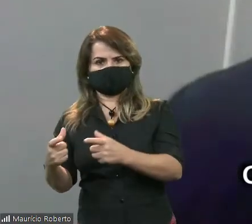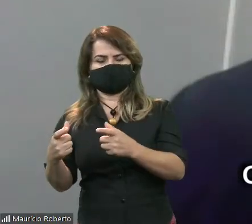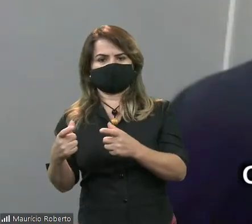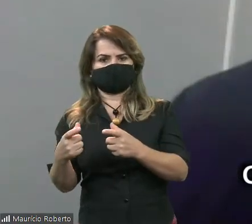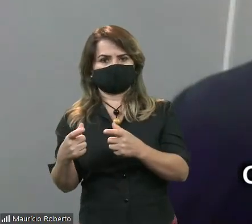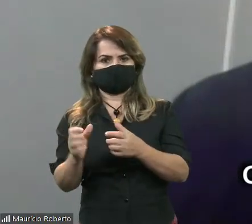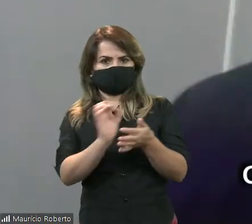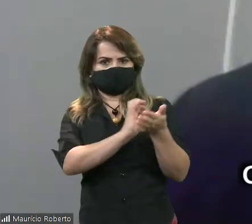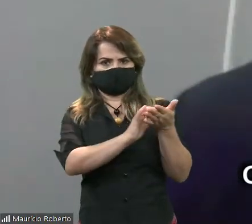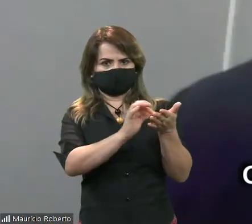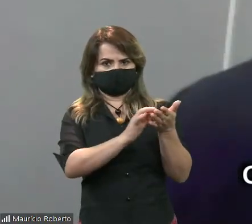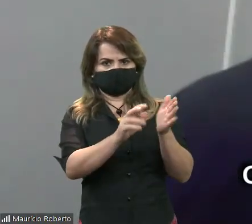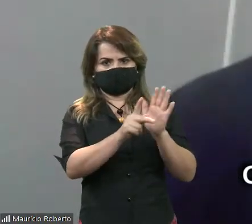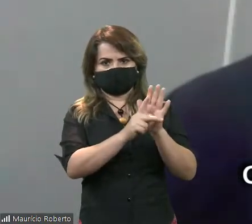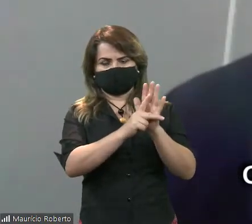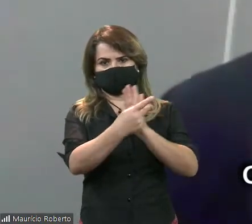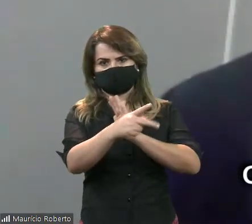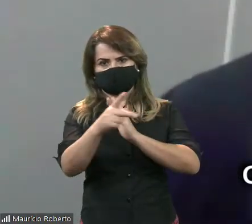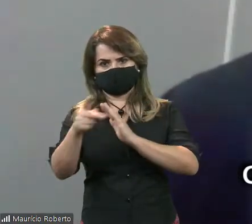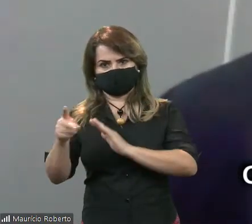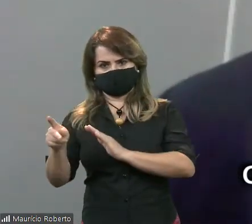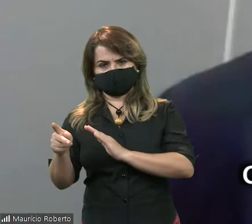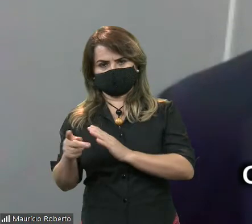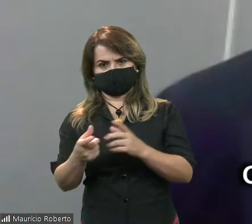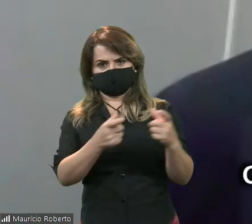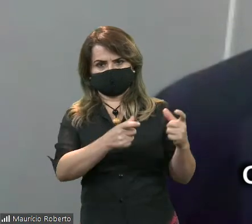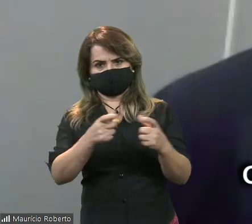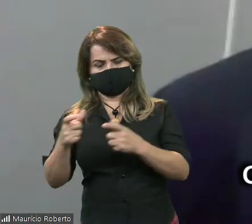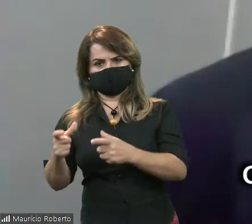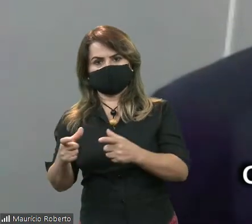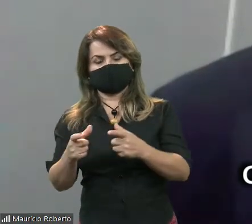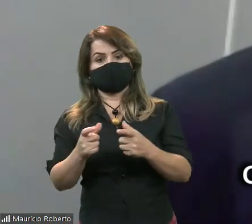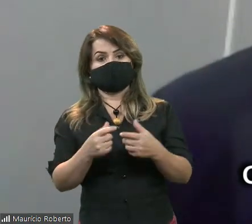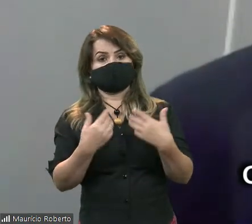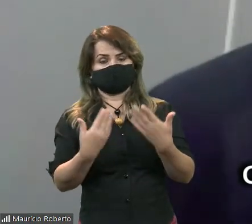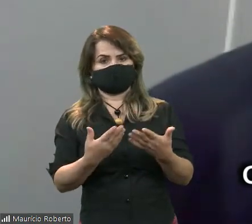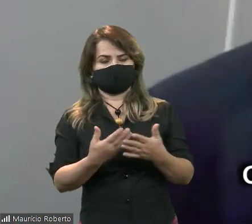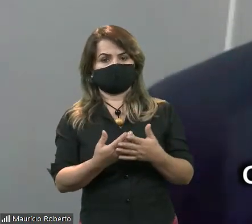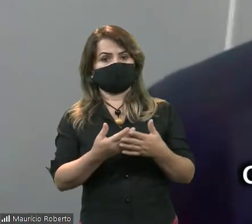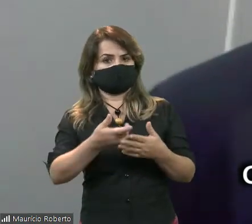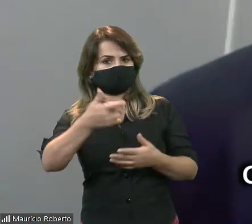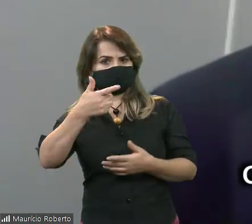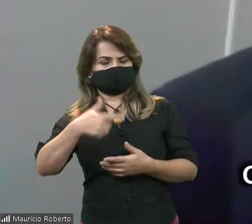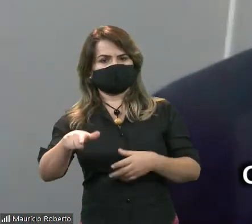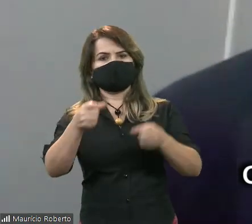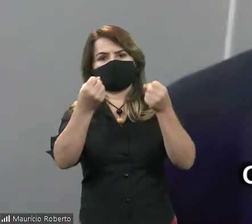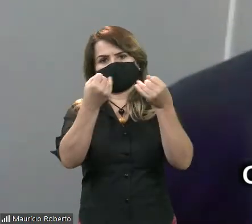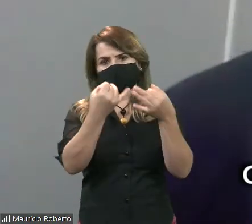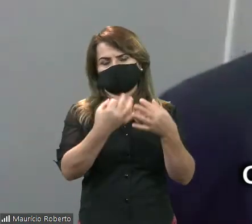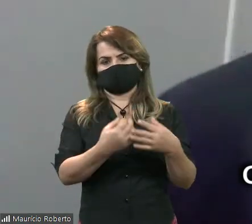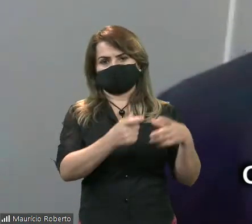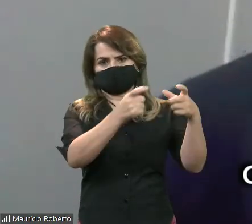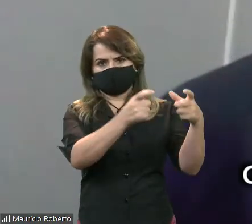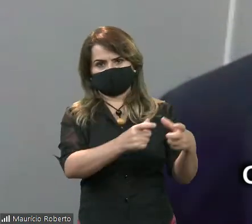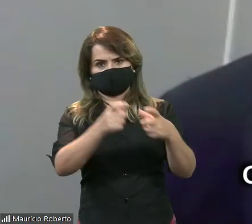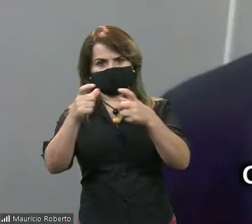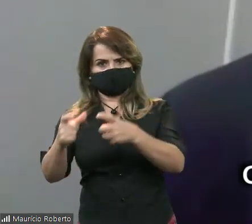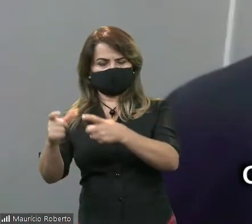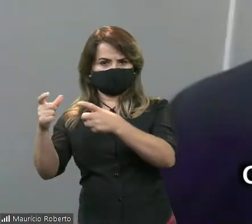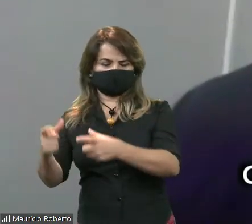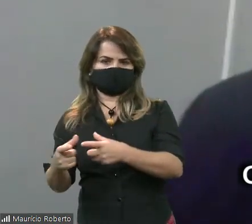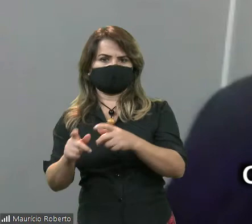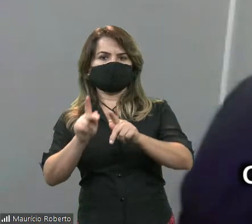na sua secretaria, né? Novamente, falando de maneira que cada um se aprimore, cada um se qualifique, cada um